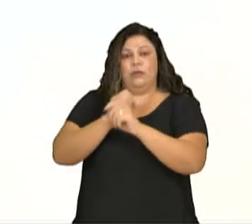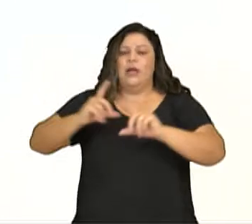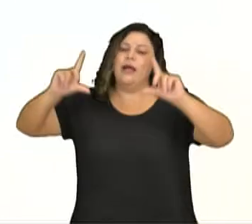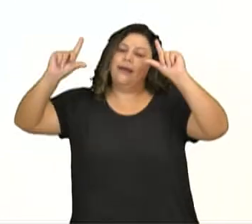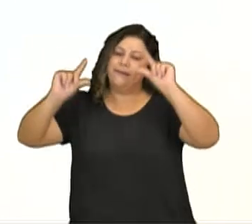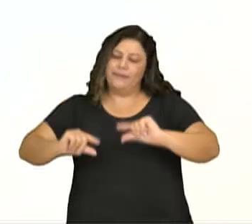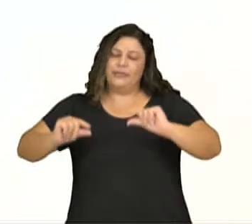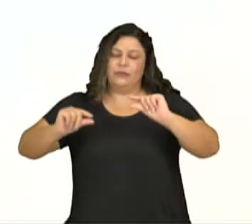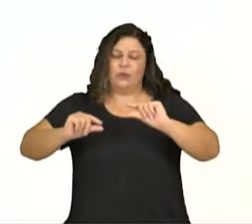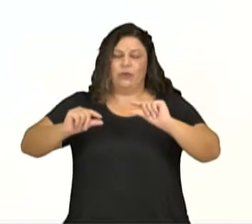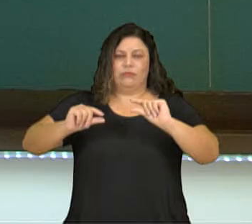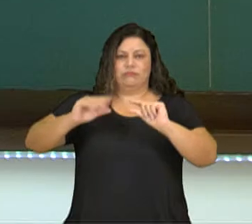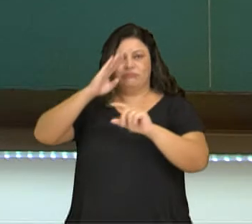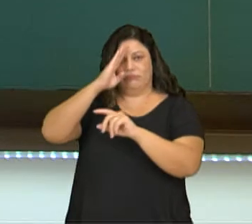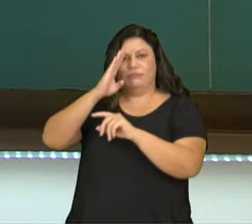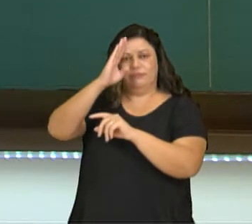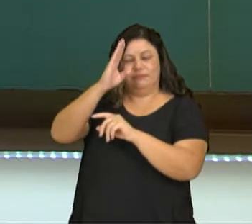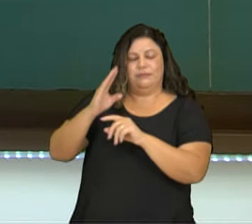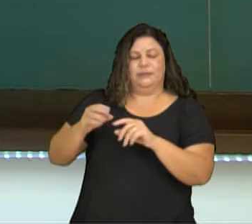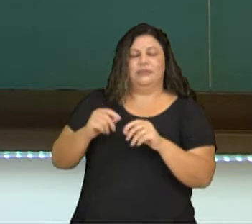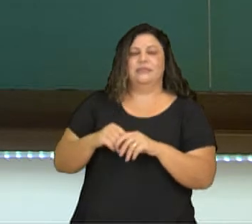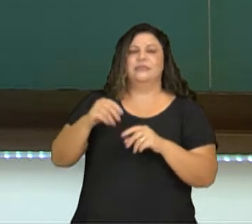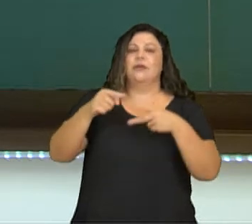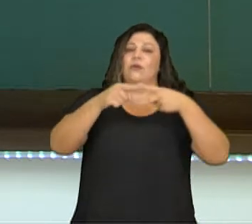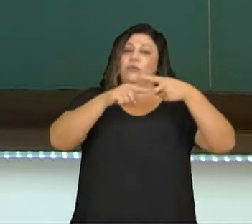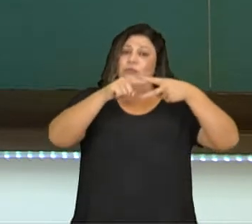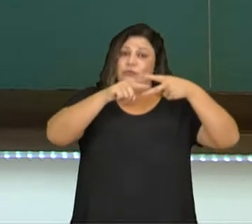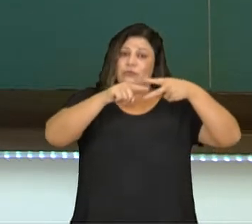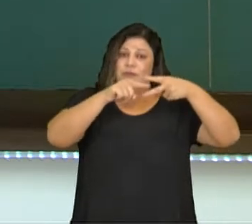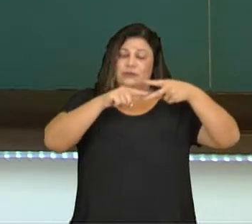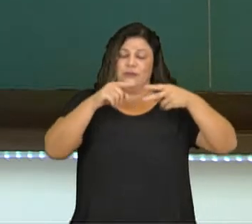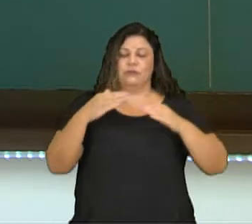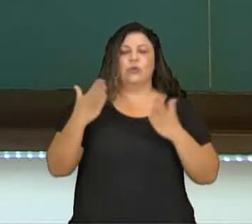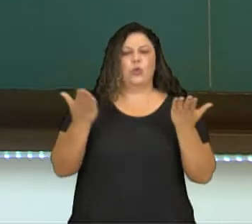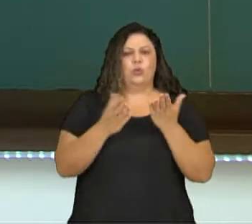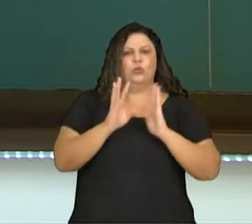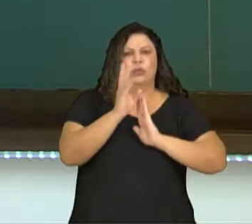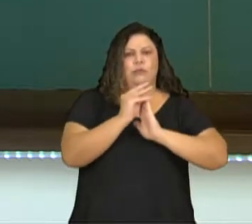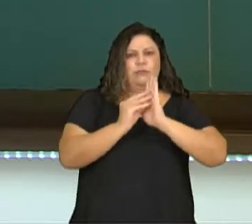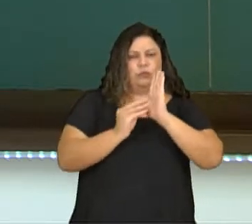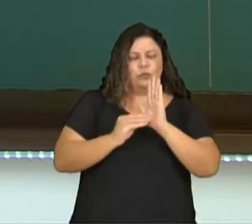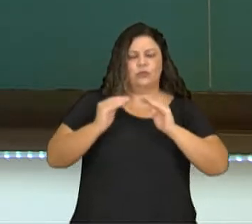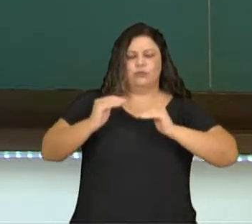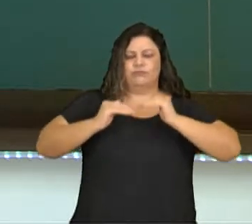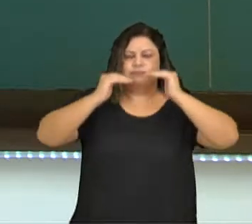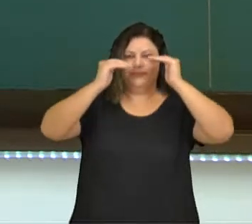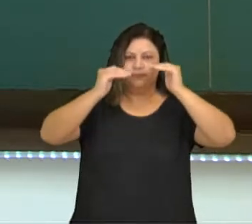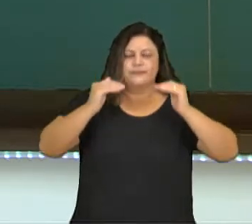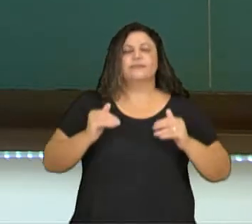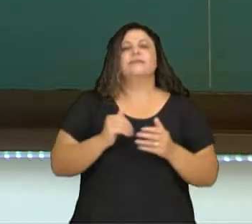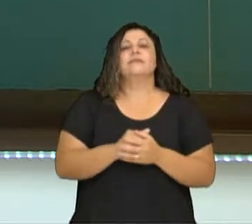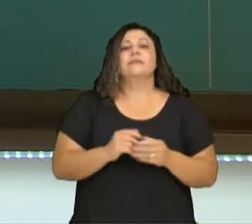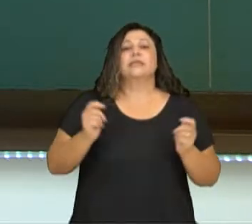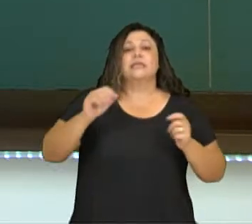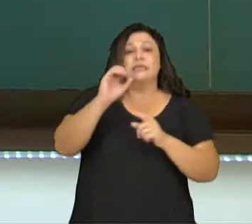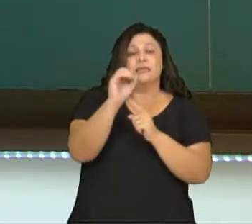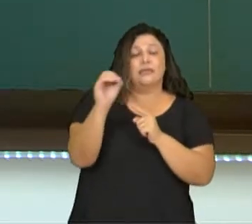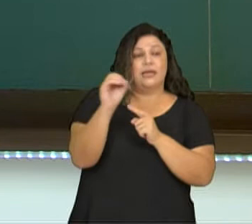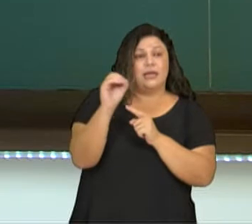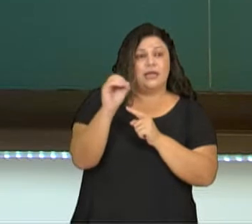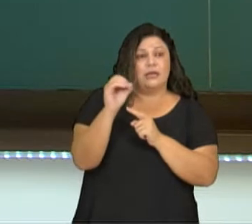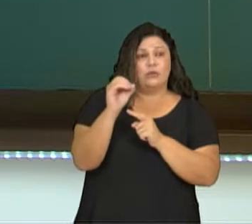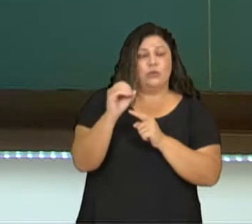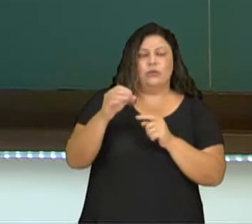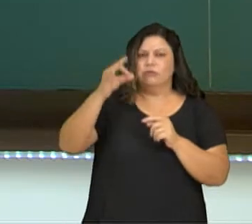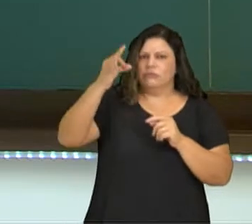determinação dos ângulos aqui, já evoluindo um pouquinho mais o conteúdo, tá? Então, são ângulos aí que com certeza já